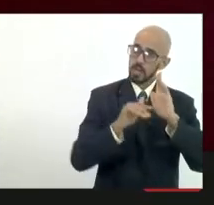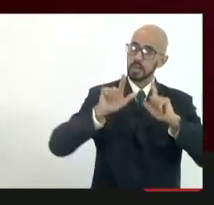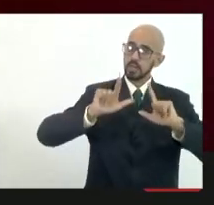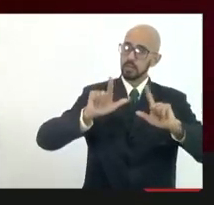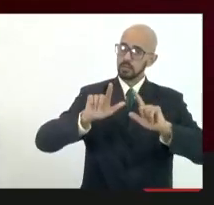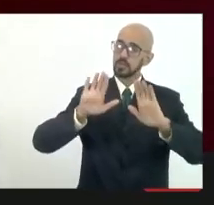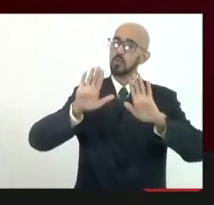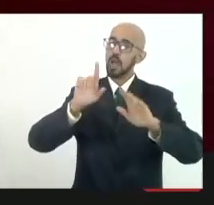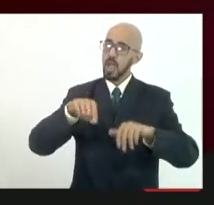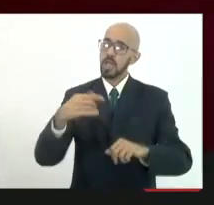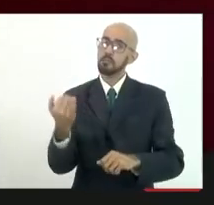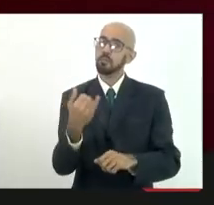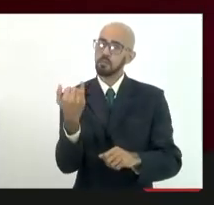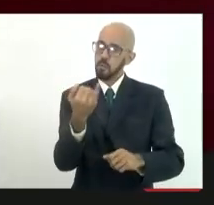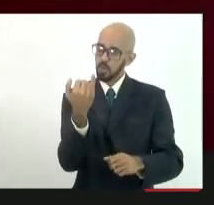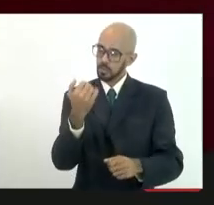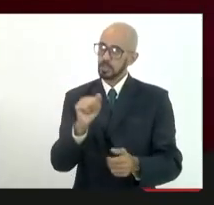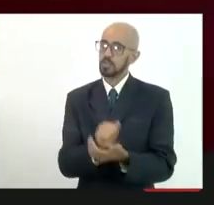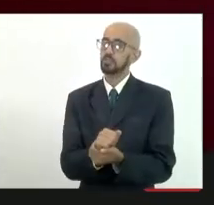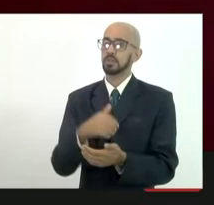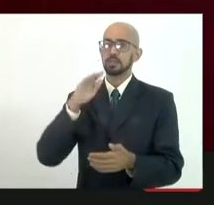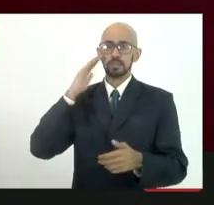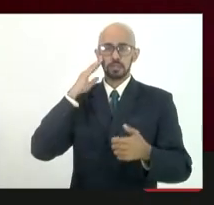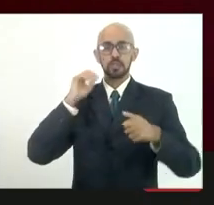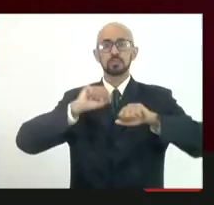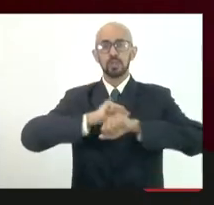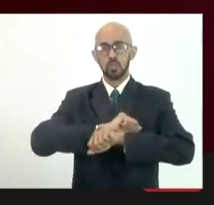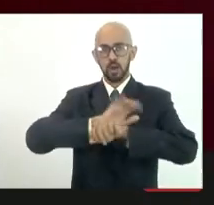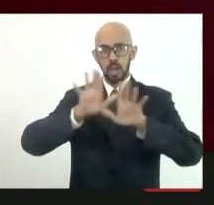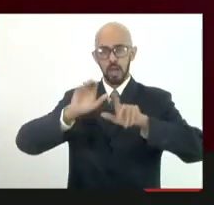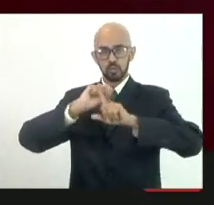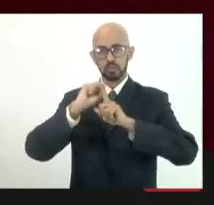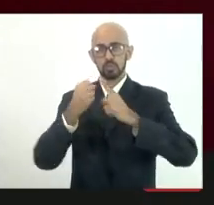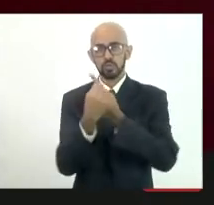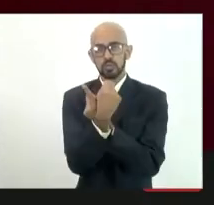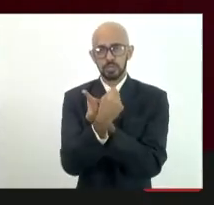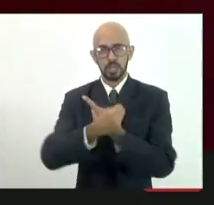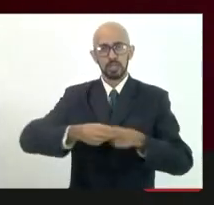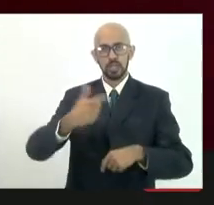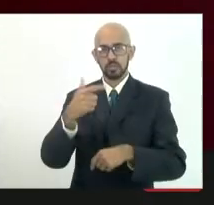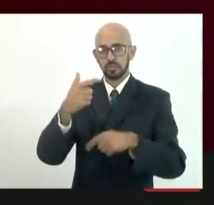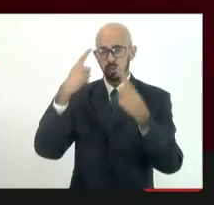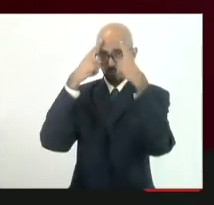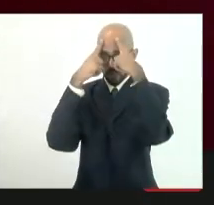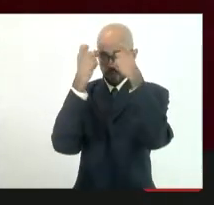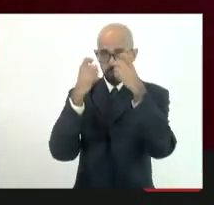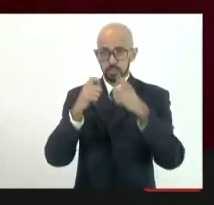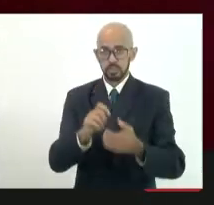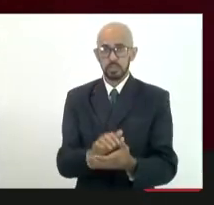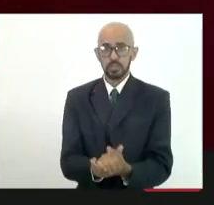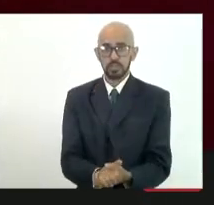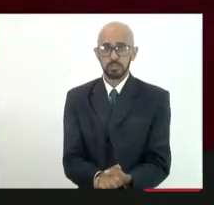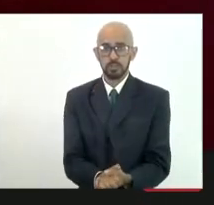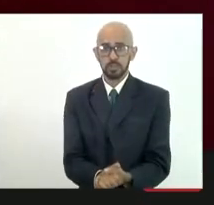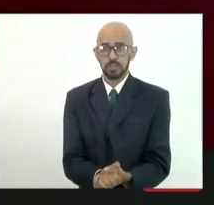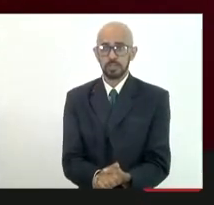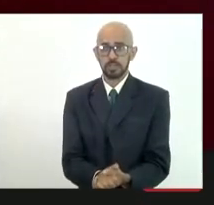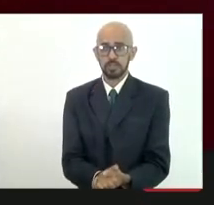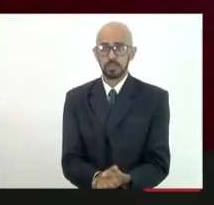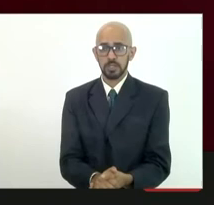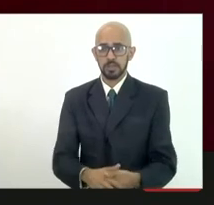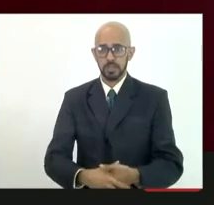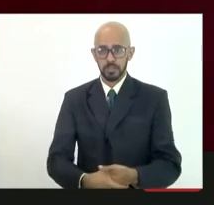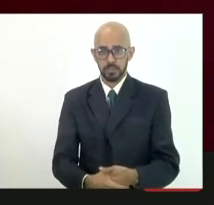a formação desse entendimento de uma sociedade sem violência e sem preconceito. Pastor Manuel Antônio, para as